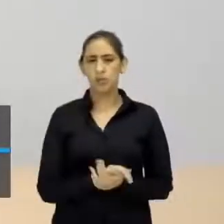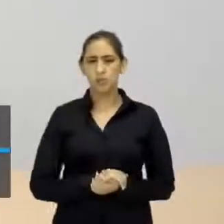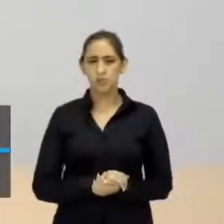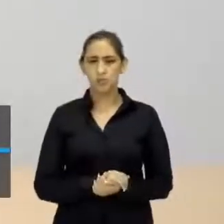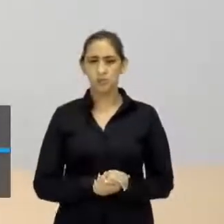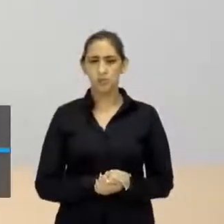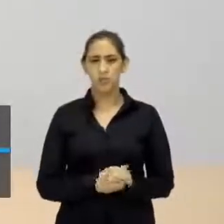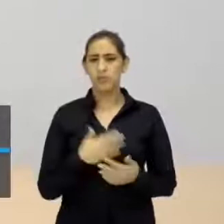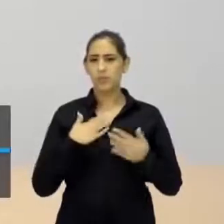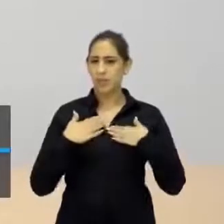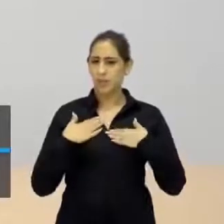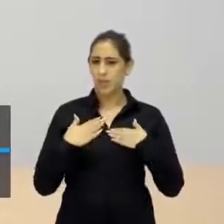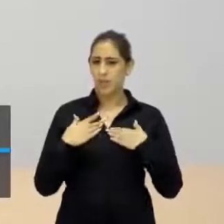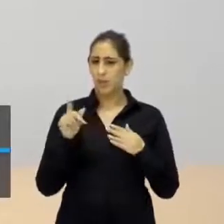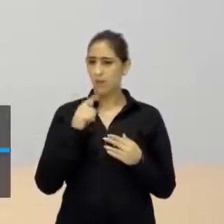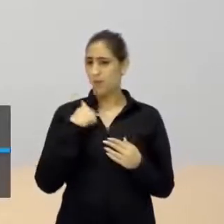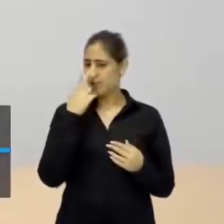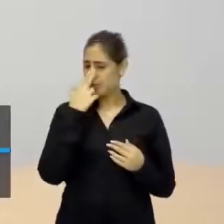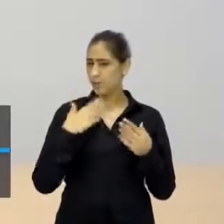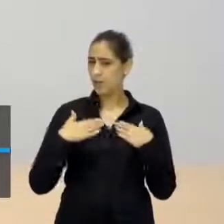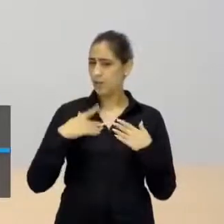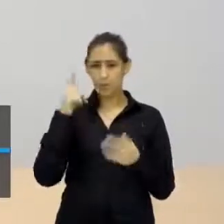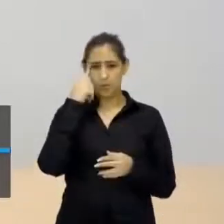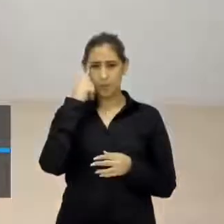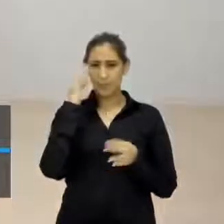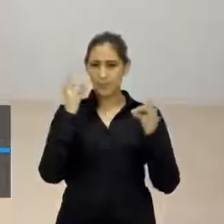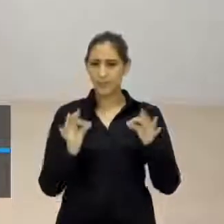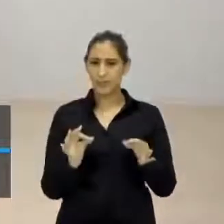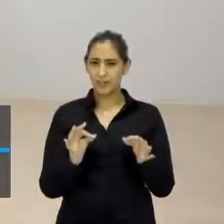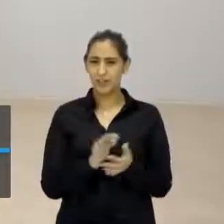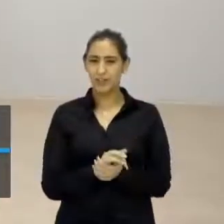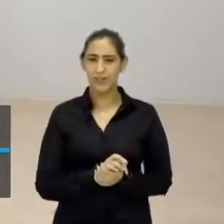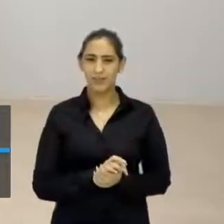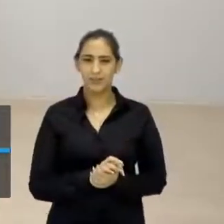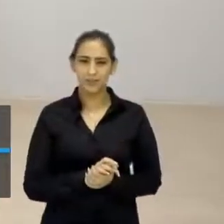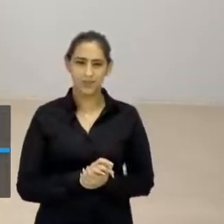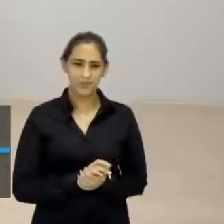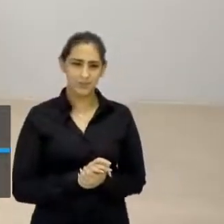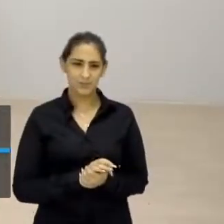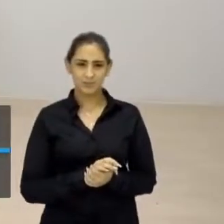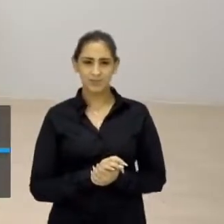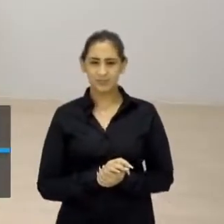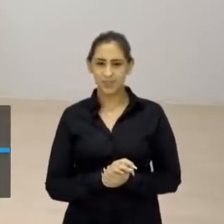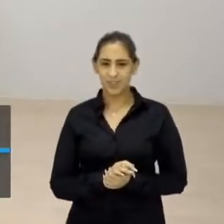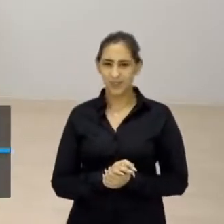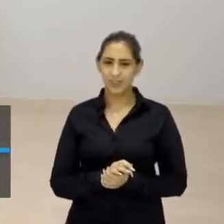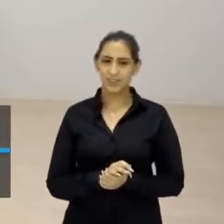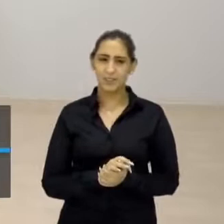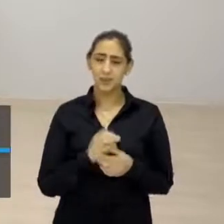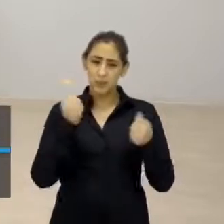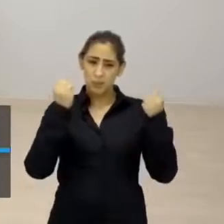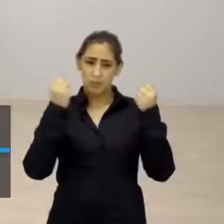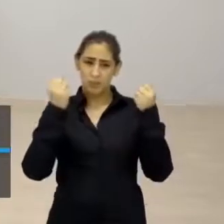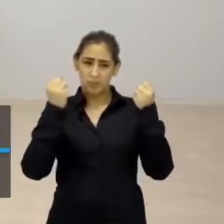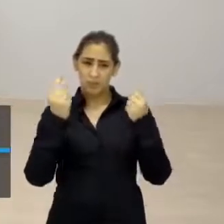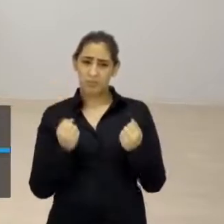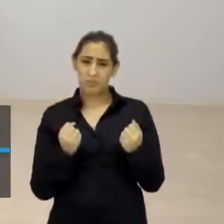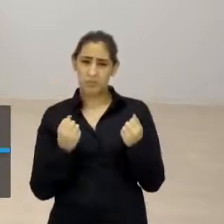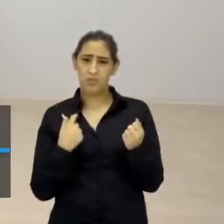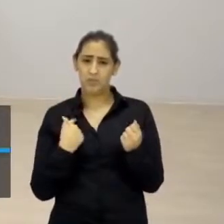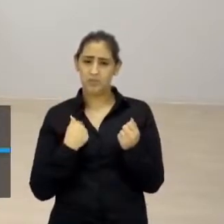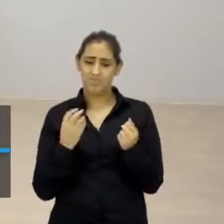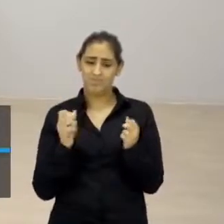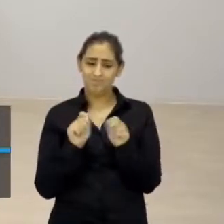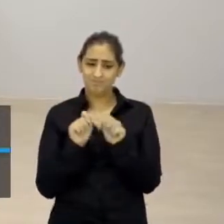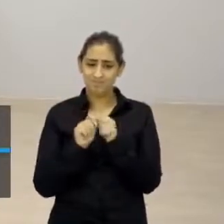Eu acho que fui eu que não pensei bem para publicar, né? Então... Pode ter publicado no automático e ter causado um... Então você tem que tomar